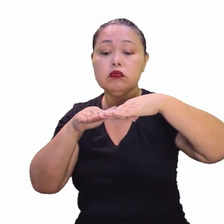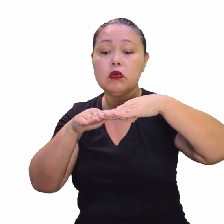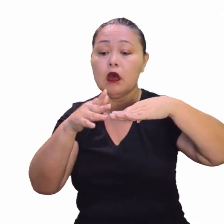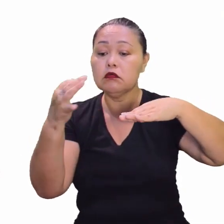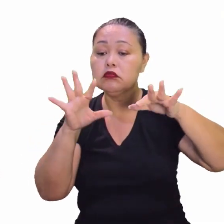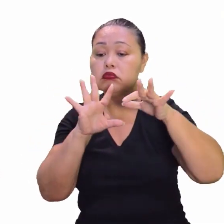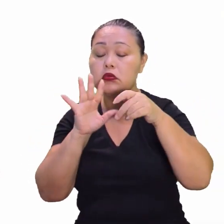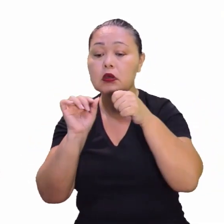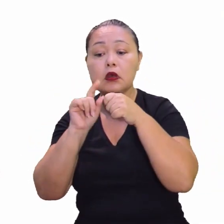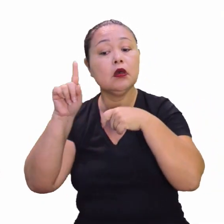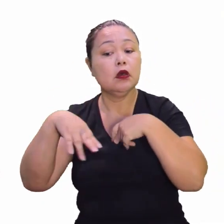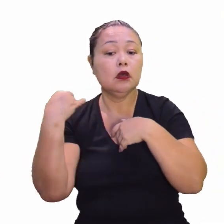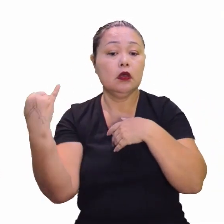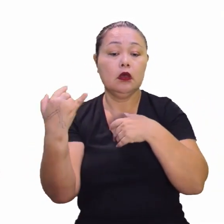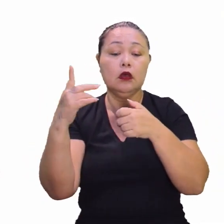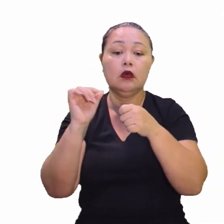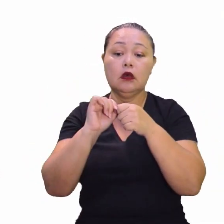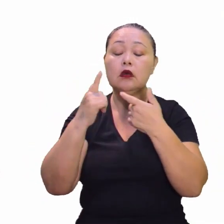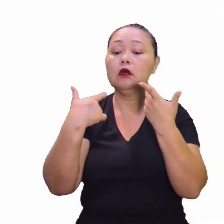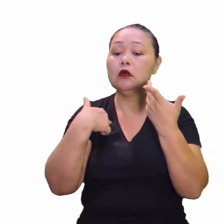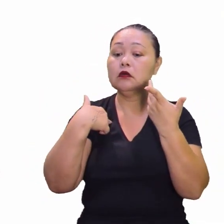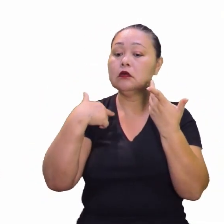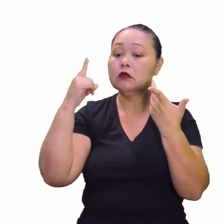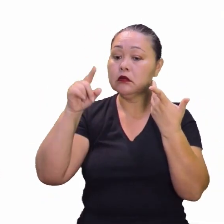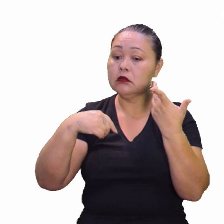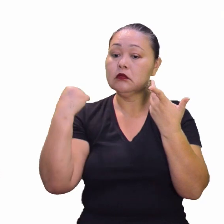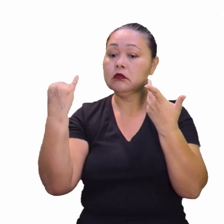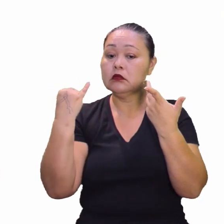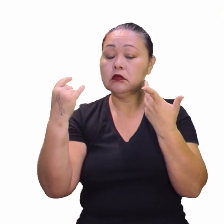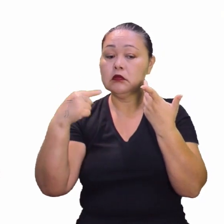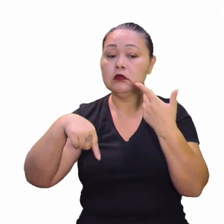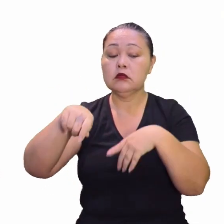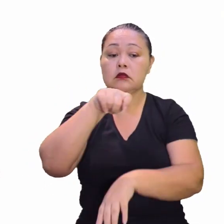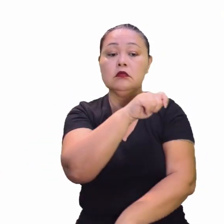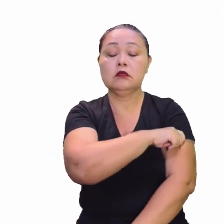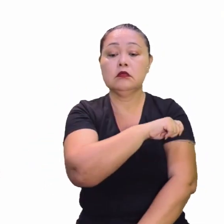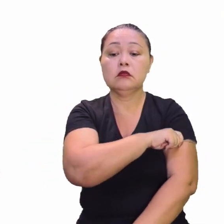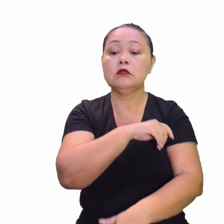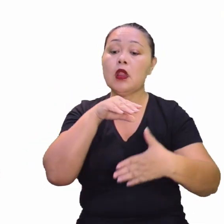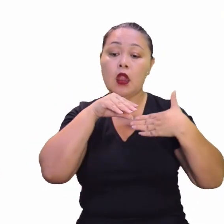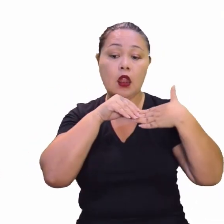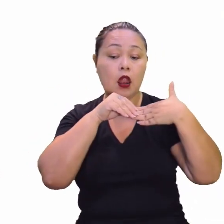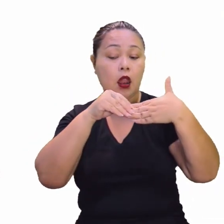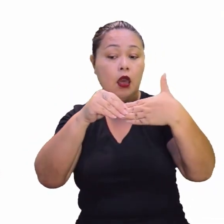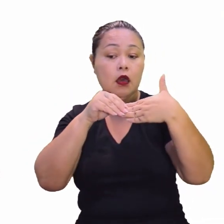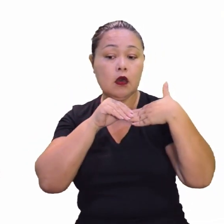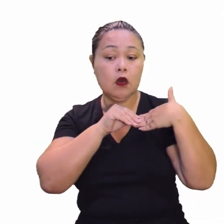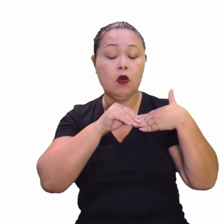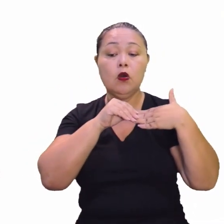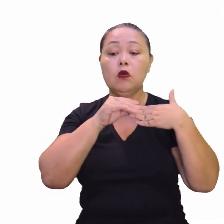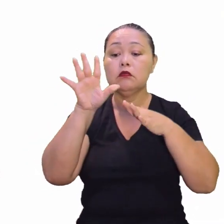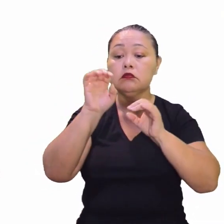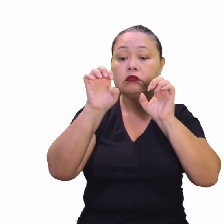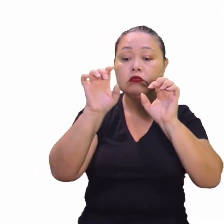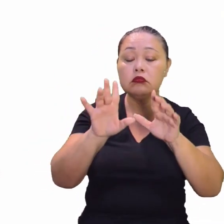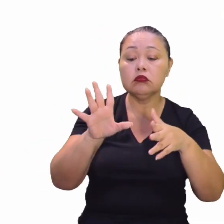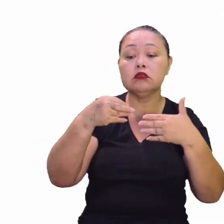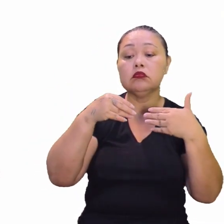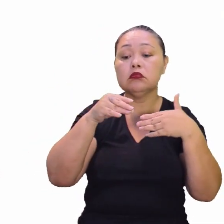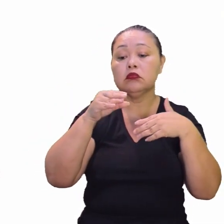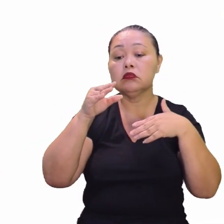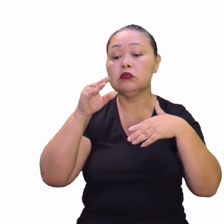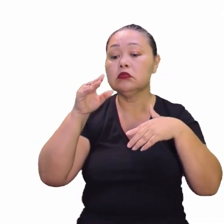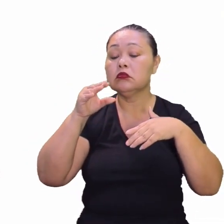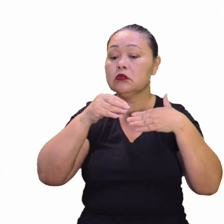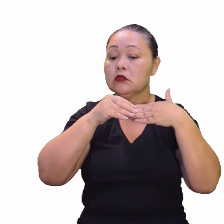uma logística, por isso que é importante salientar aos alunos o seguinte, que transportar, falar de estrutura de transporte